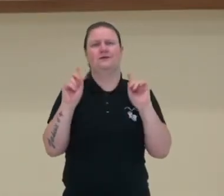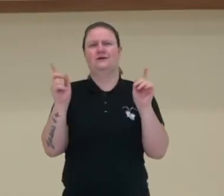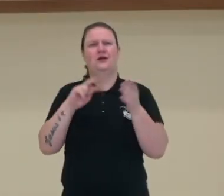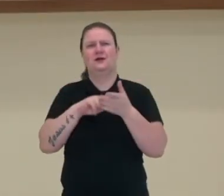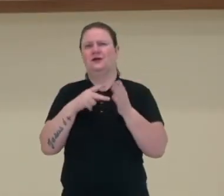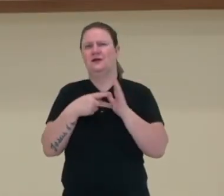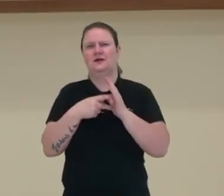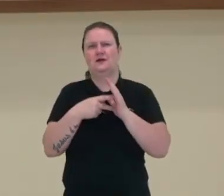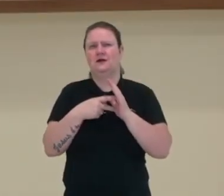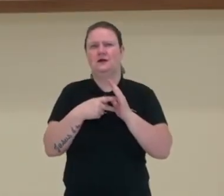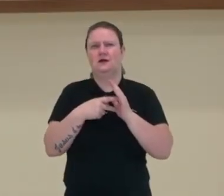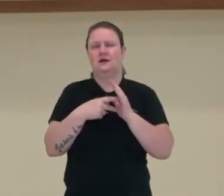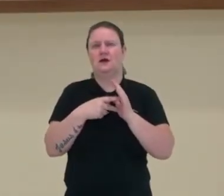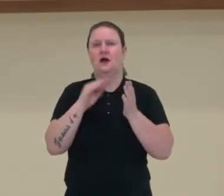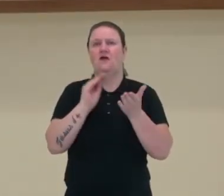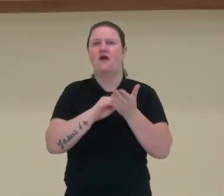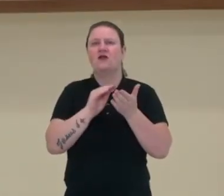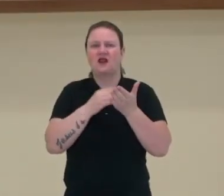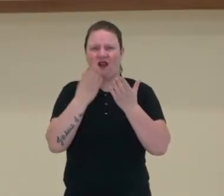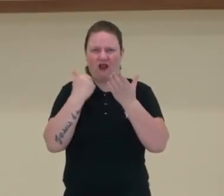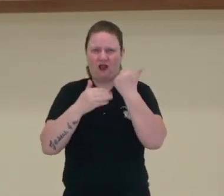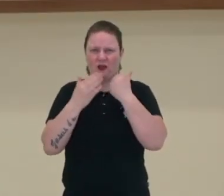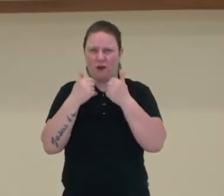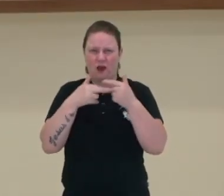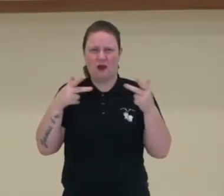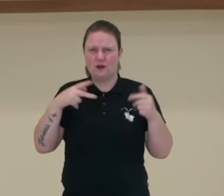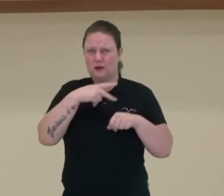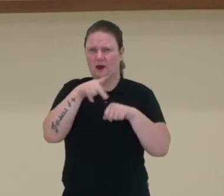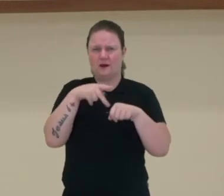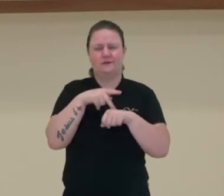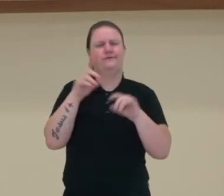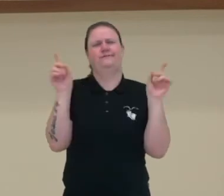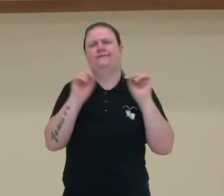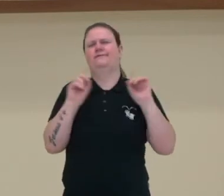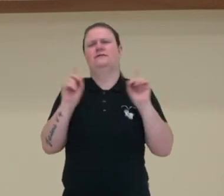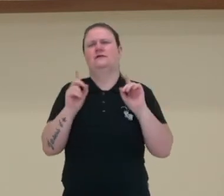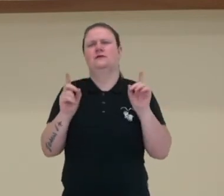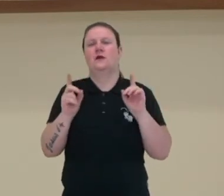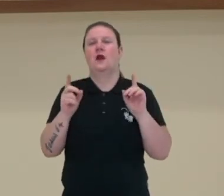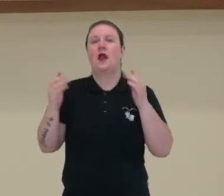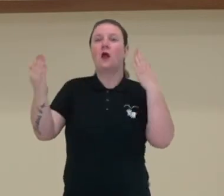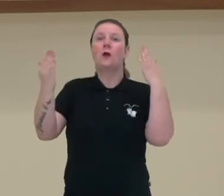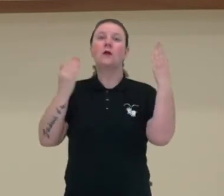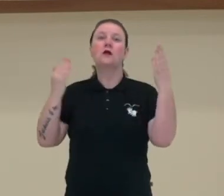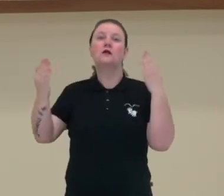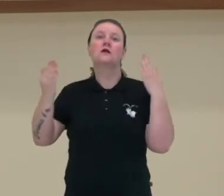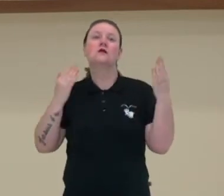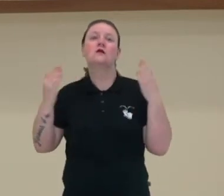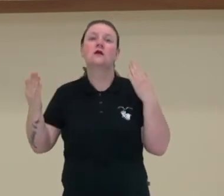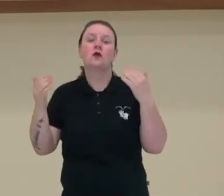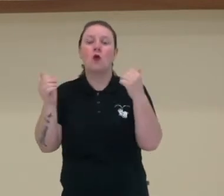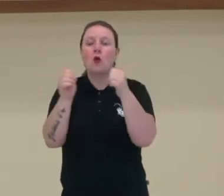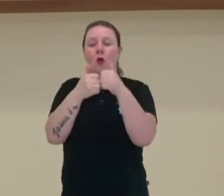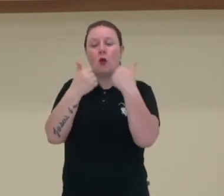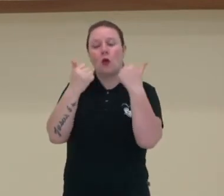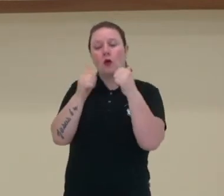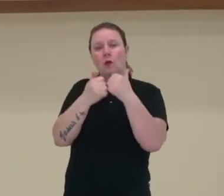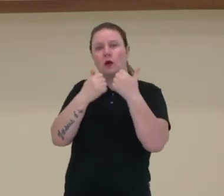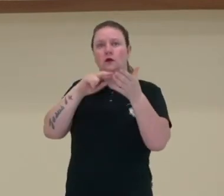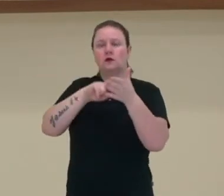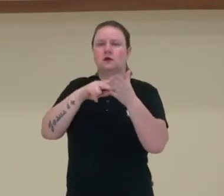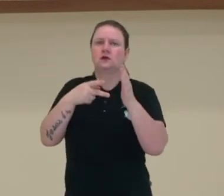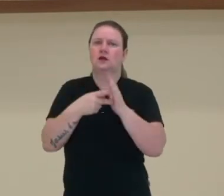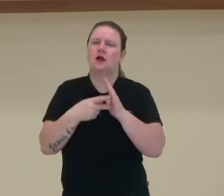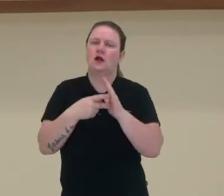Aqui o pão, metonimicamente, está representando todo o sustento. Então, está representando aquilo